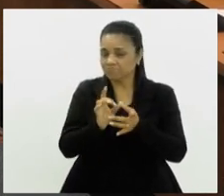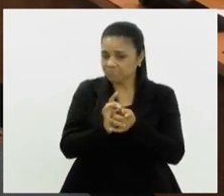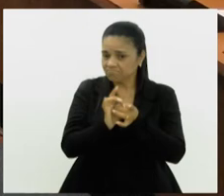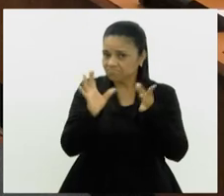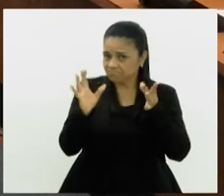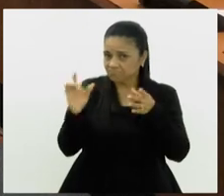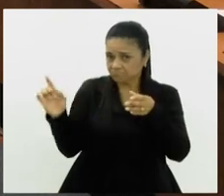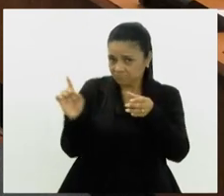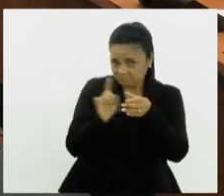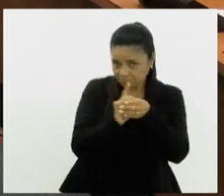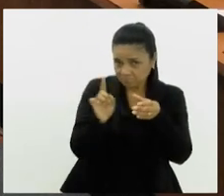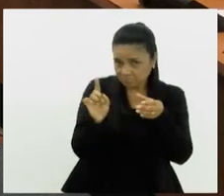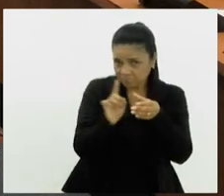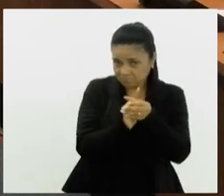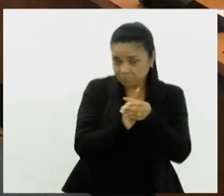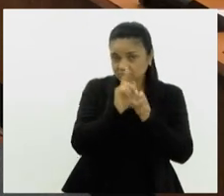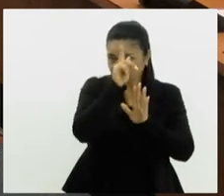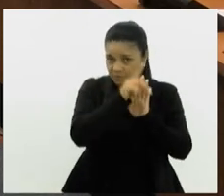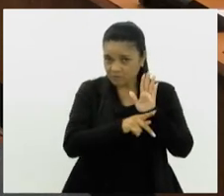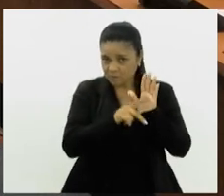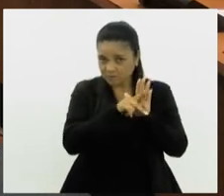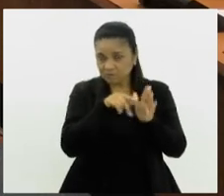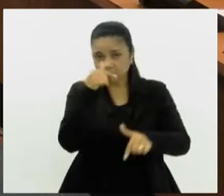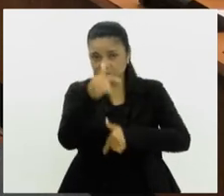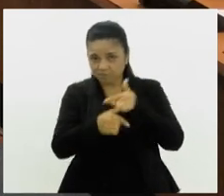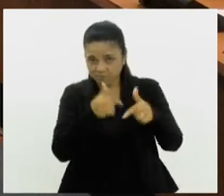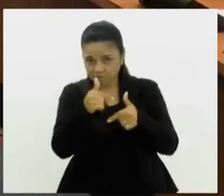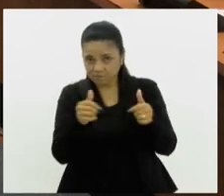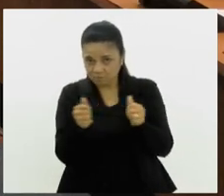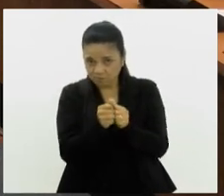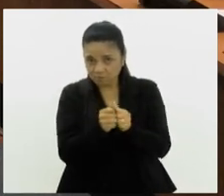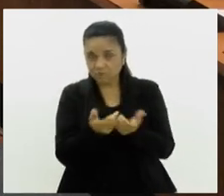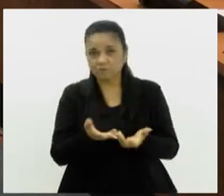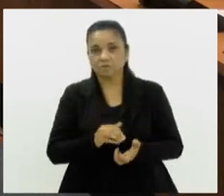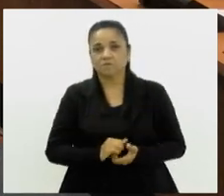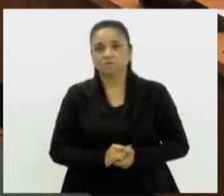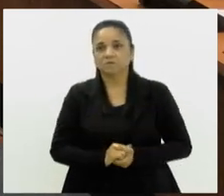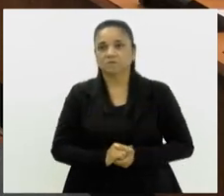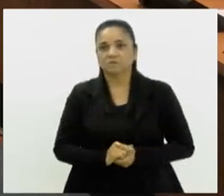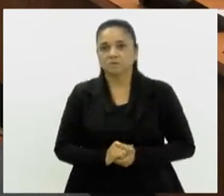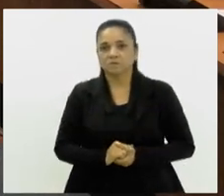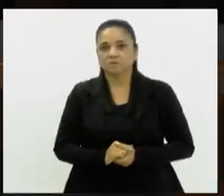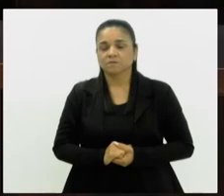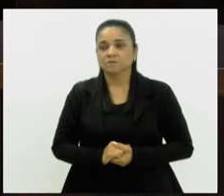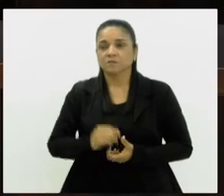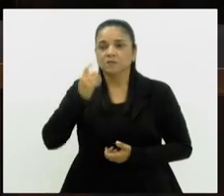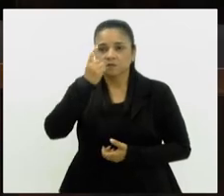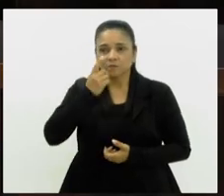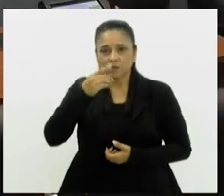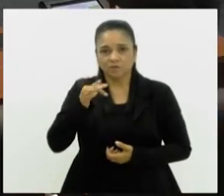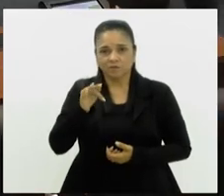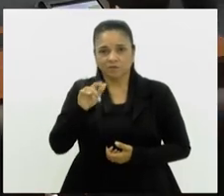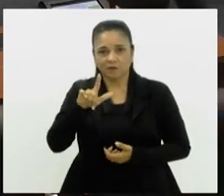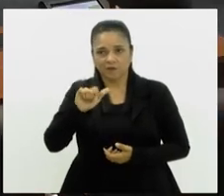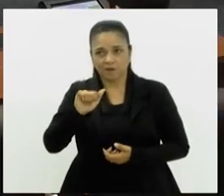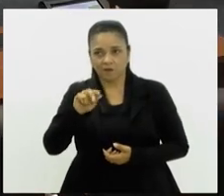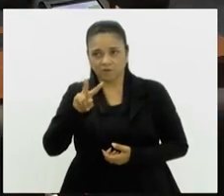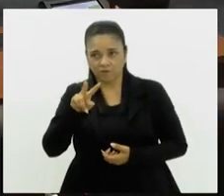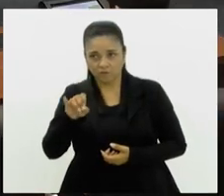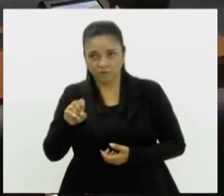oferta num caso que nós trabalhamos em conjunto. Deputado Flávio Serafini.